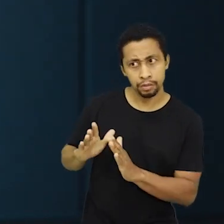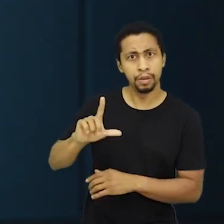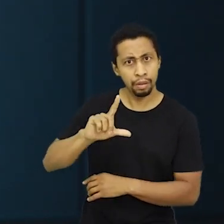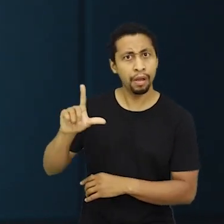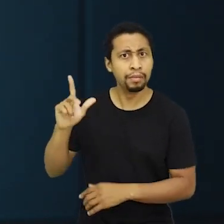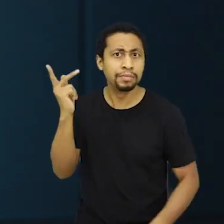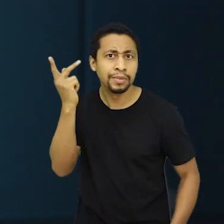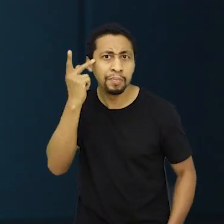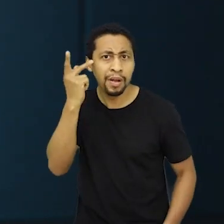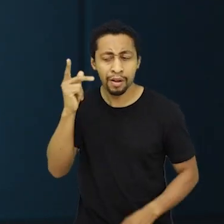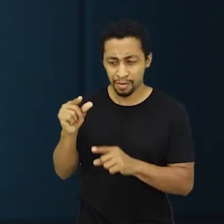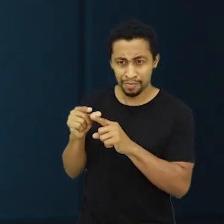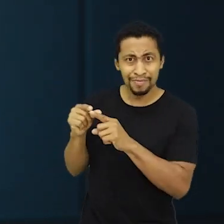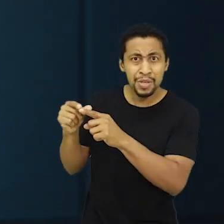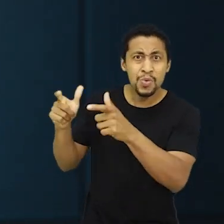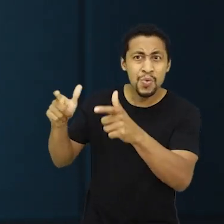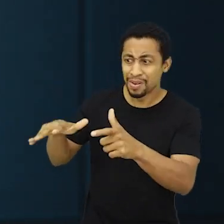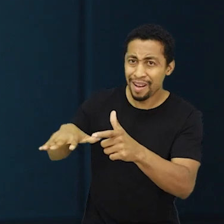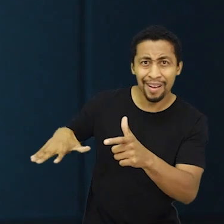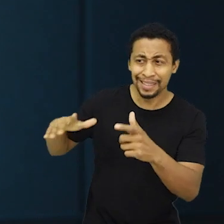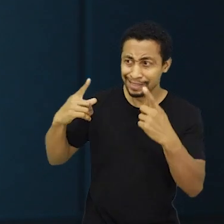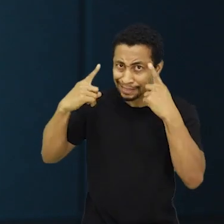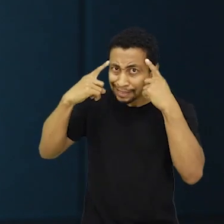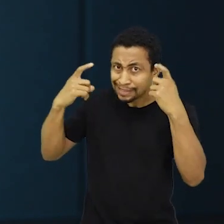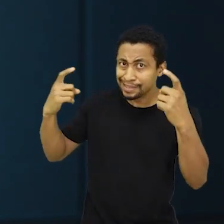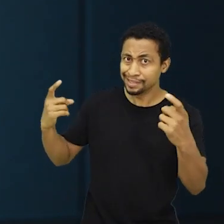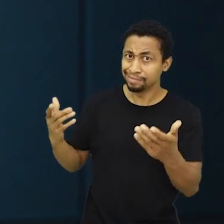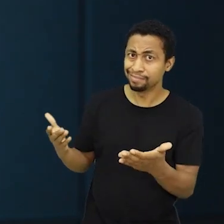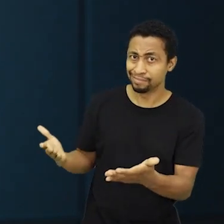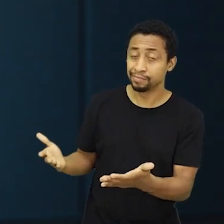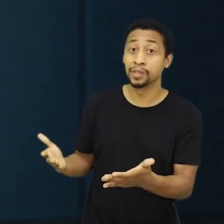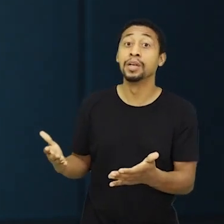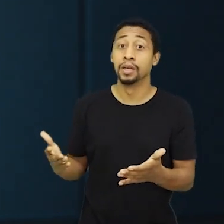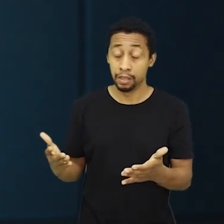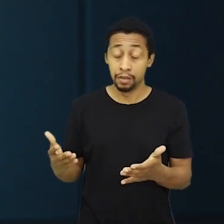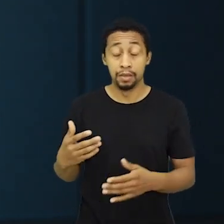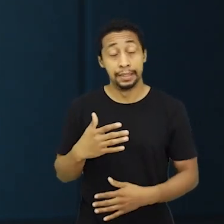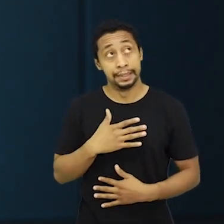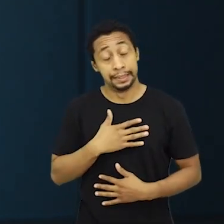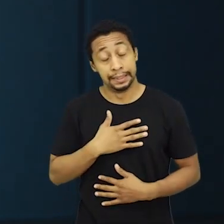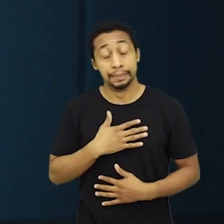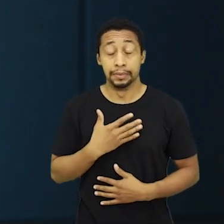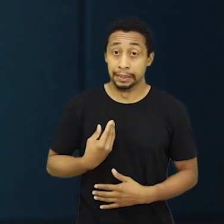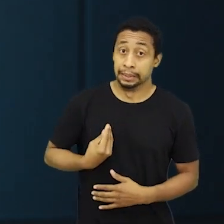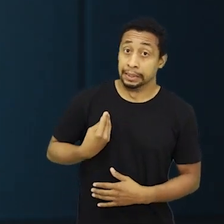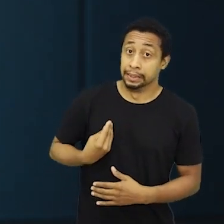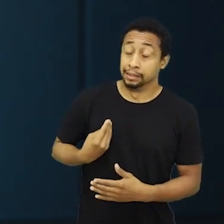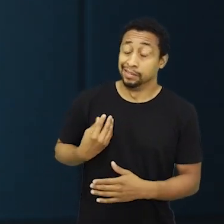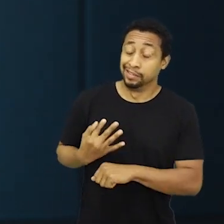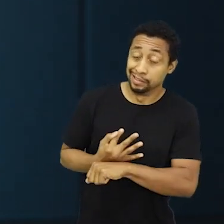uma periferia muito violenta, inclusive tive que muito sobreviver a